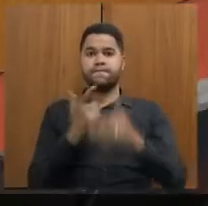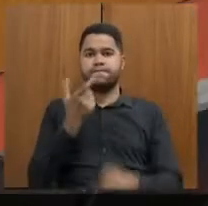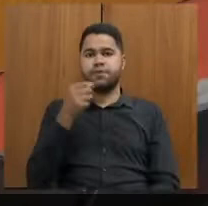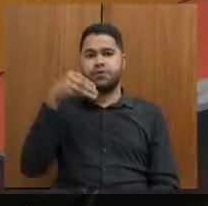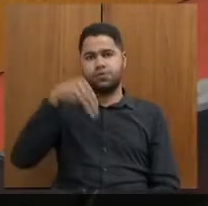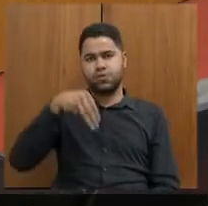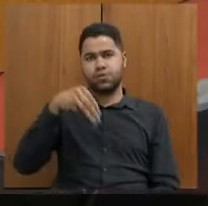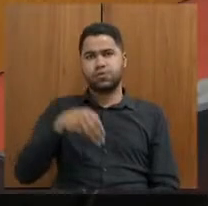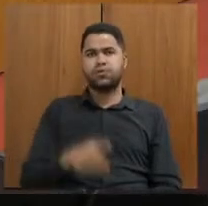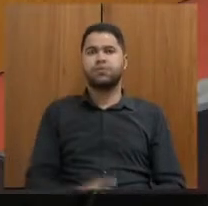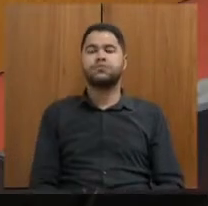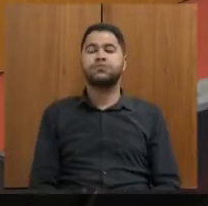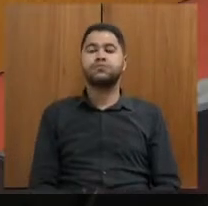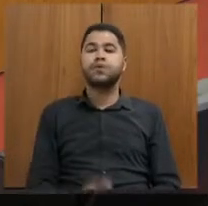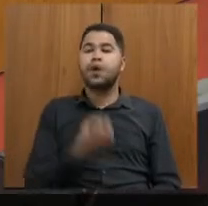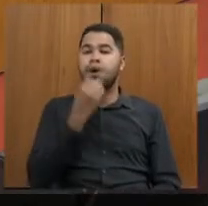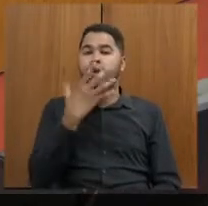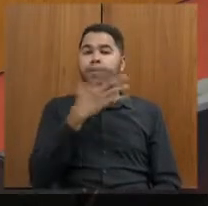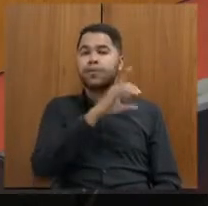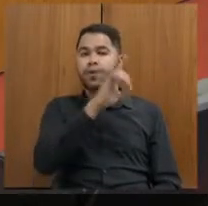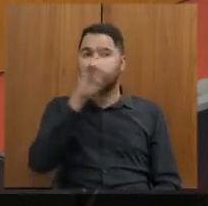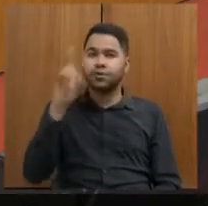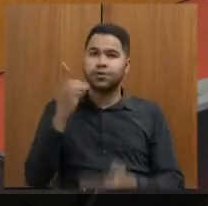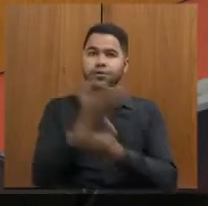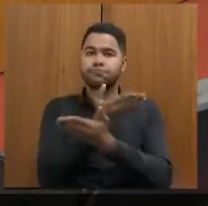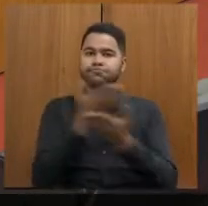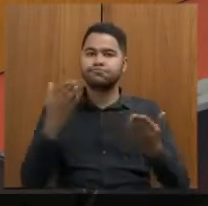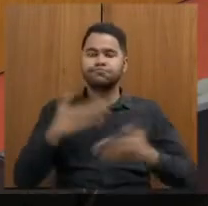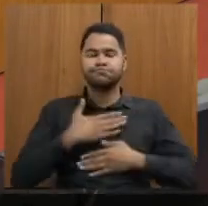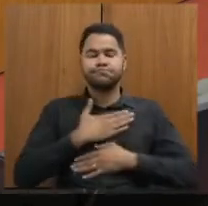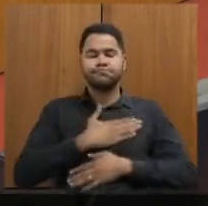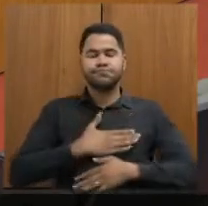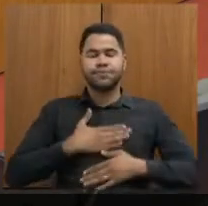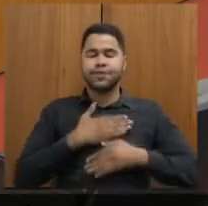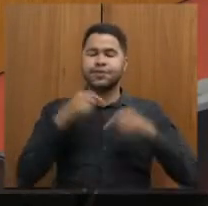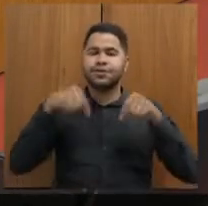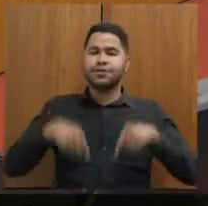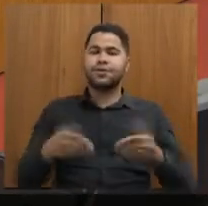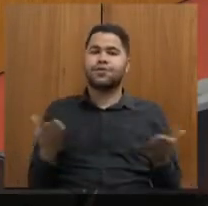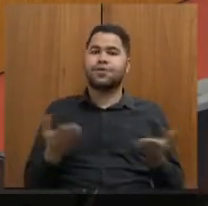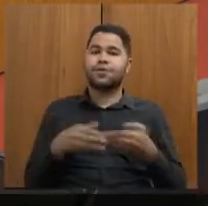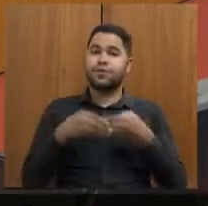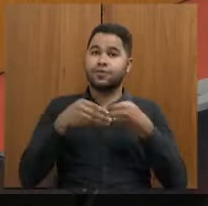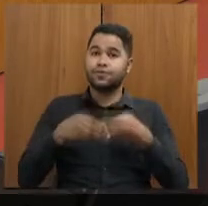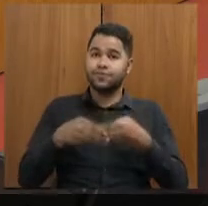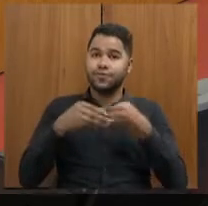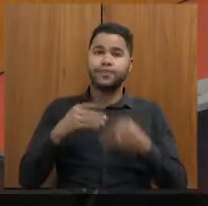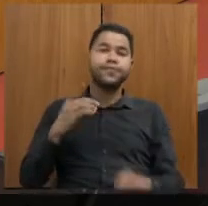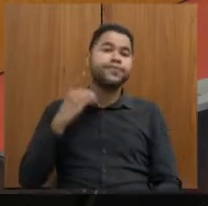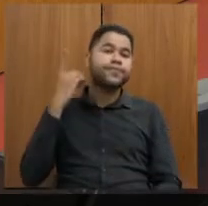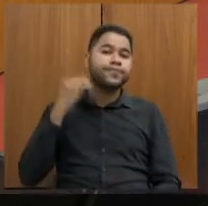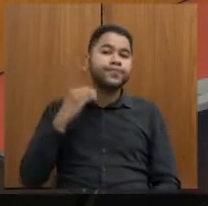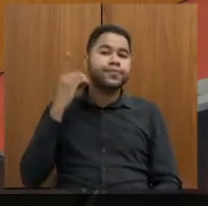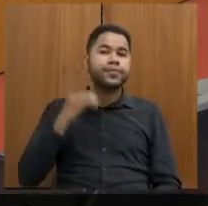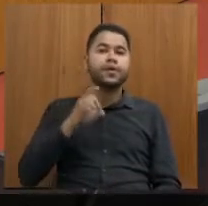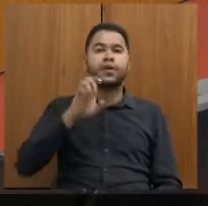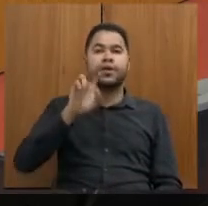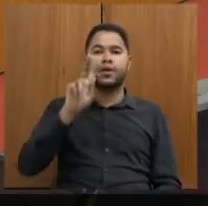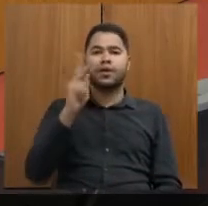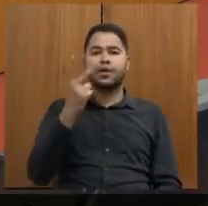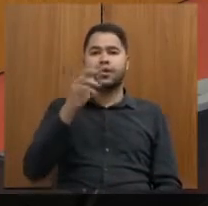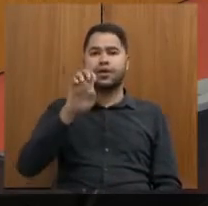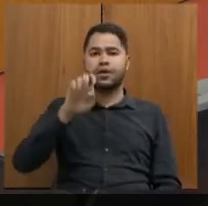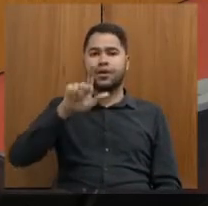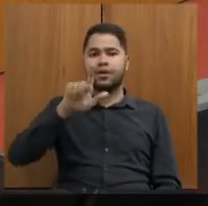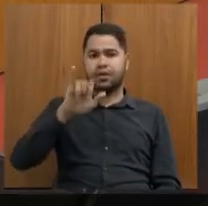G1 Oi bom dia a todos um prazer tá aqui nessa casa comprimento Deputado ele grilo